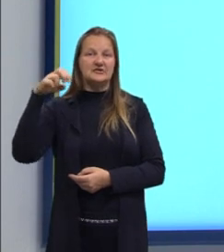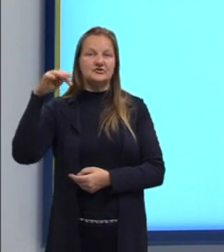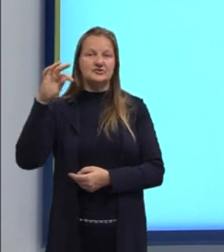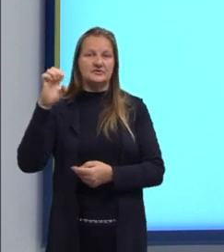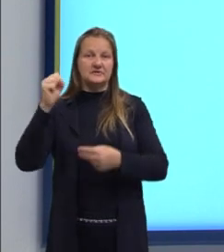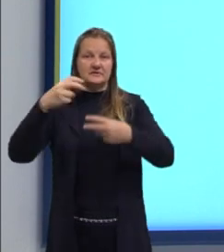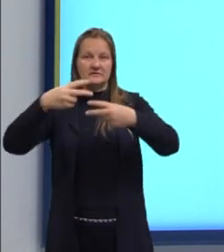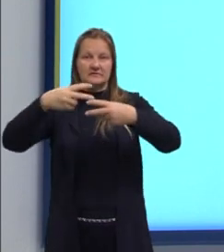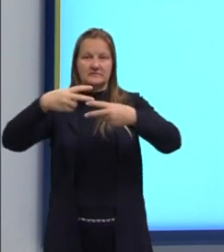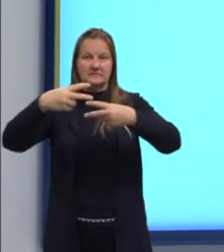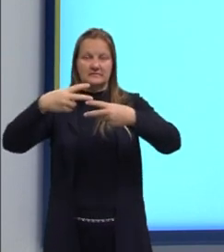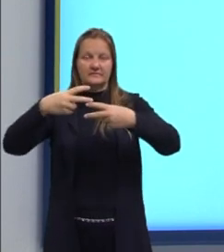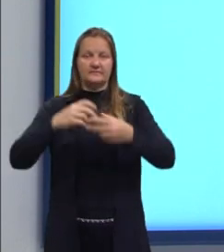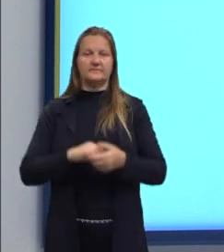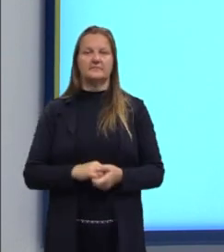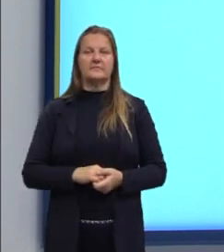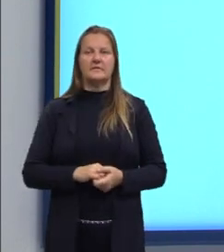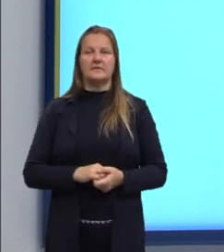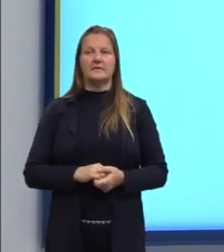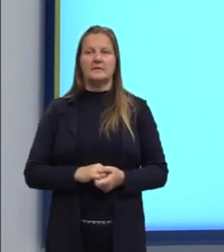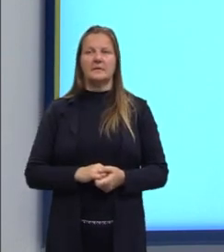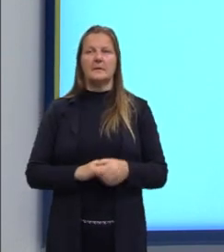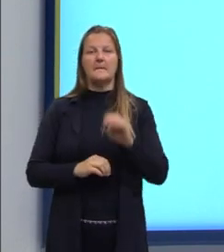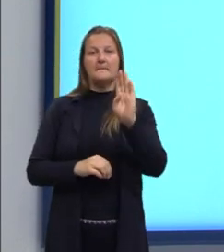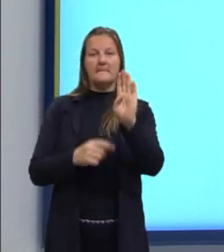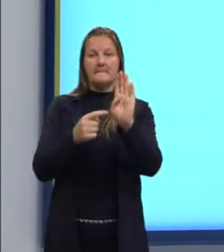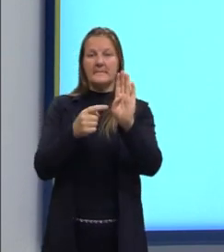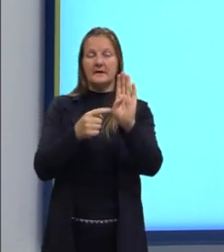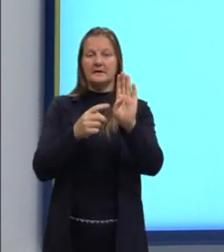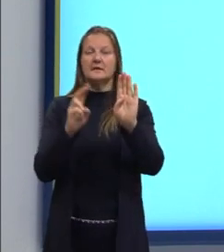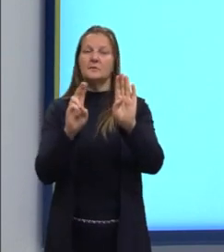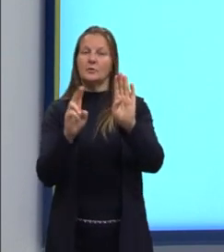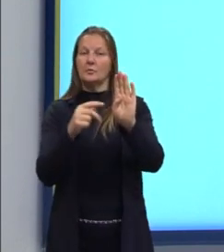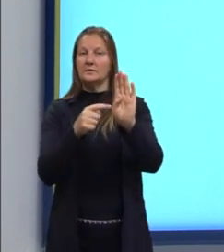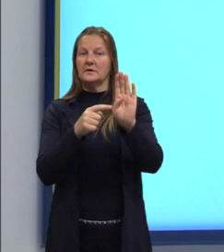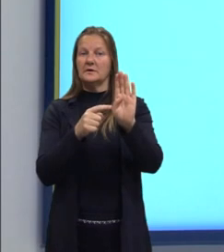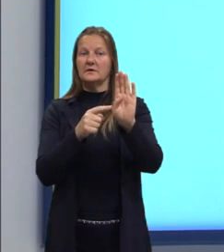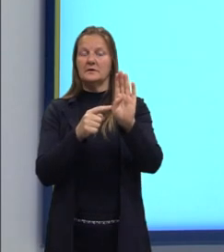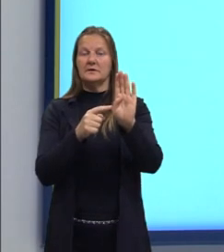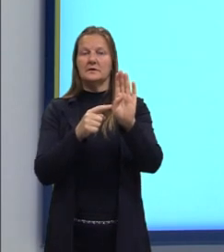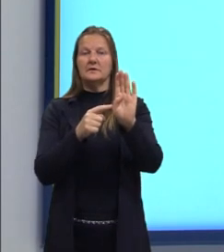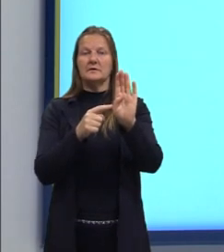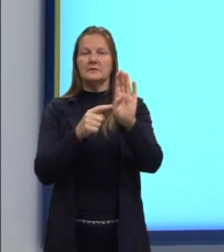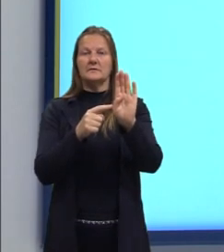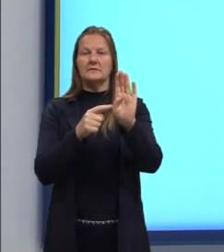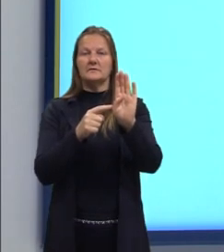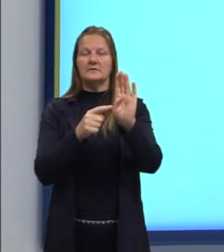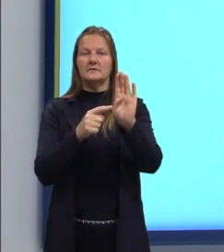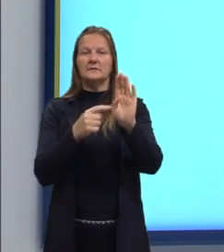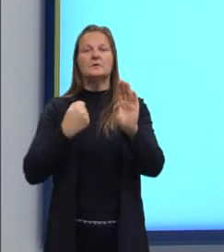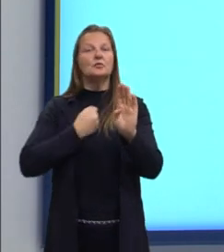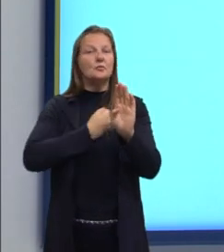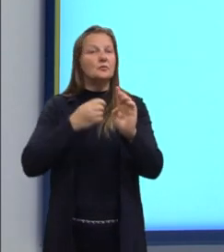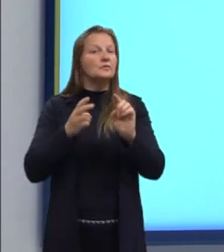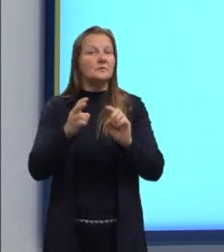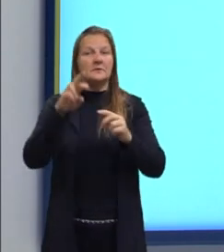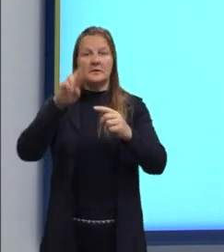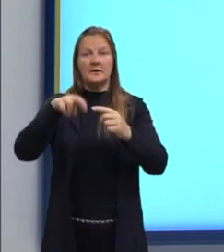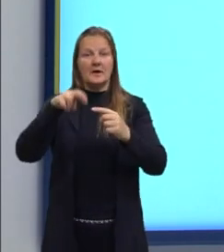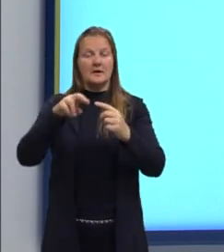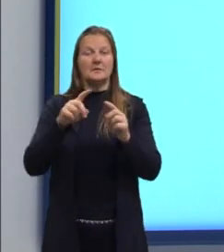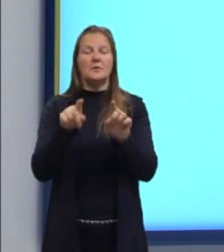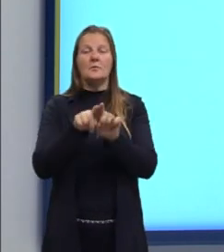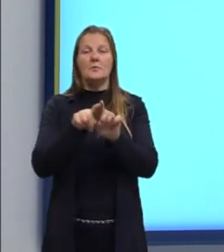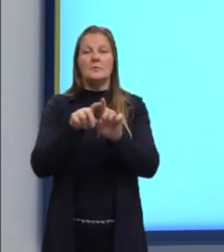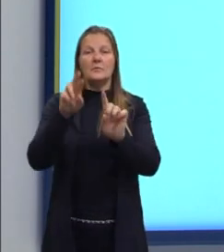ou ainda né o B que recebe o nome de termo independente eles assumem valores reais então nós podemos